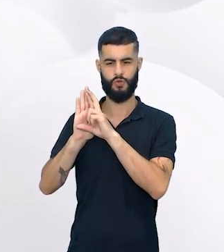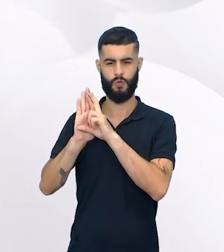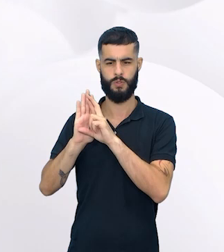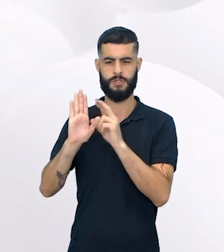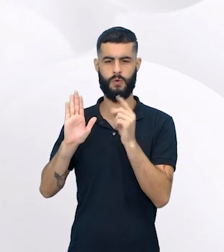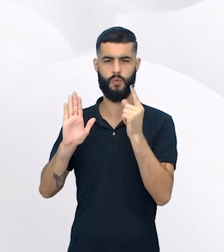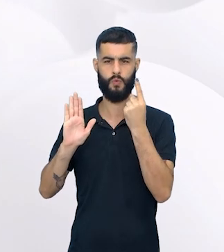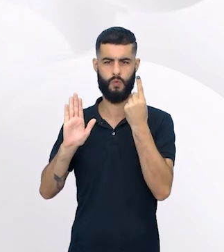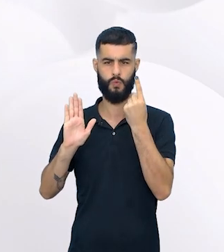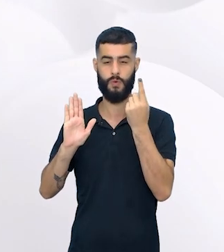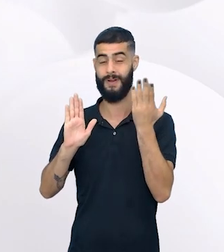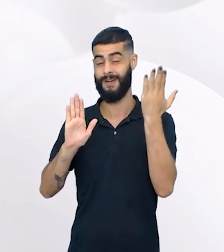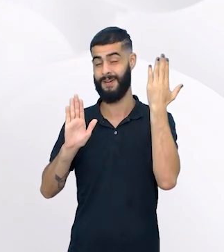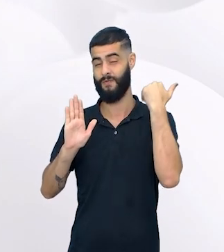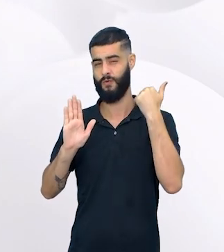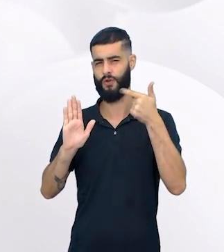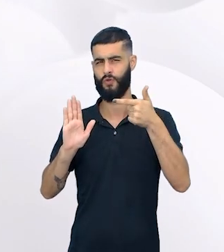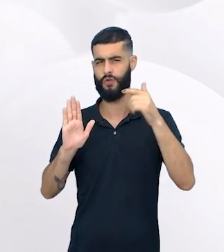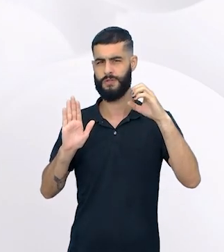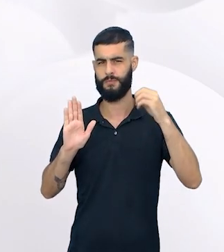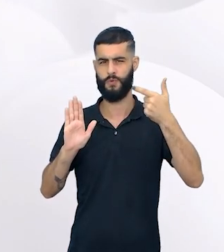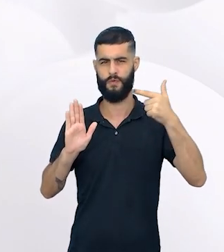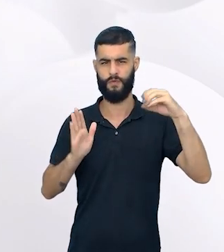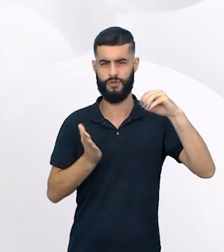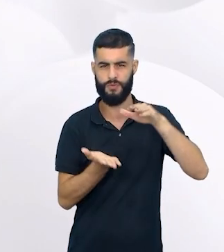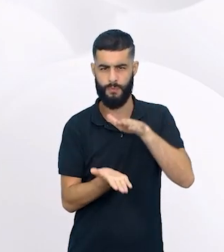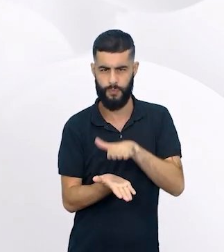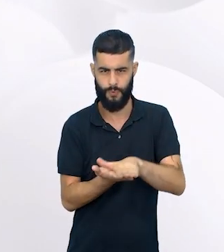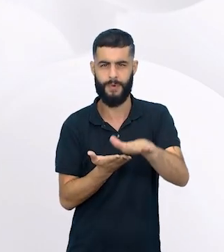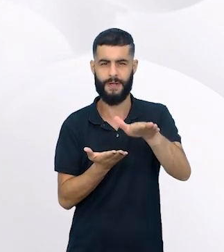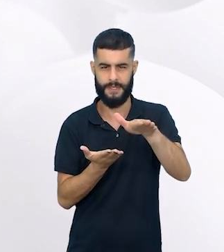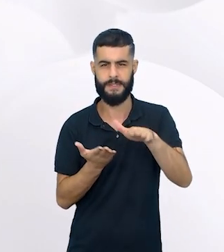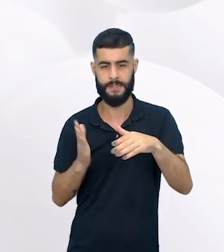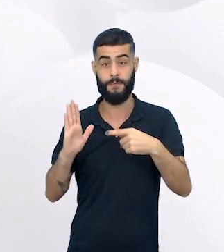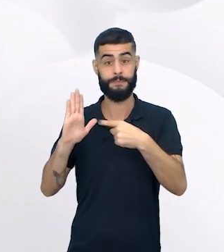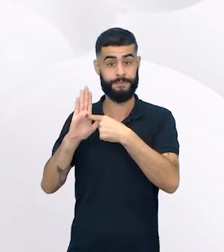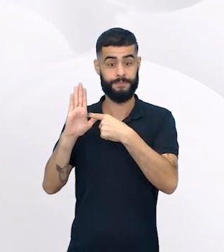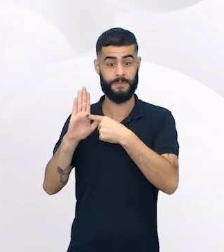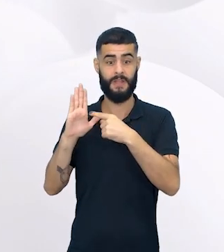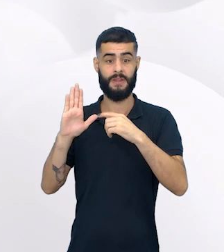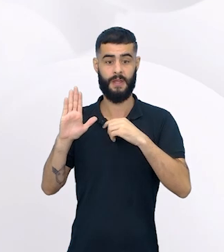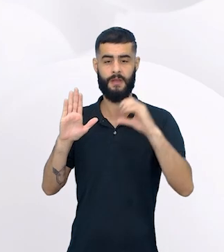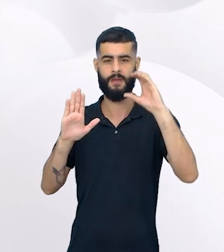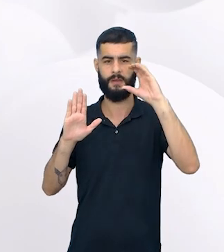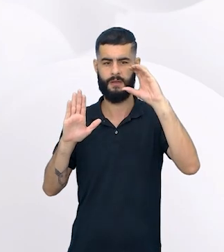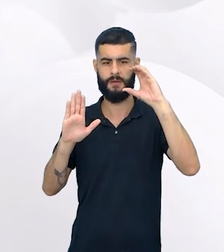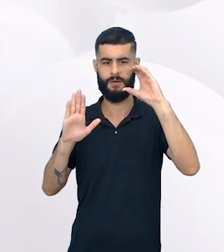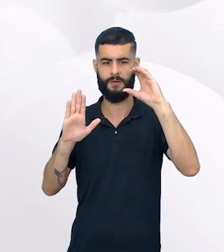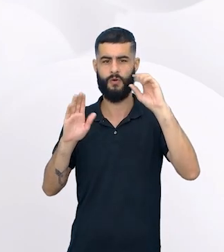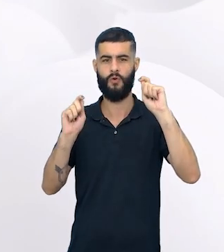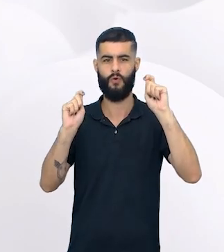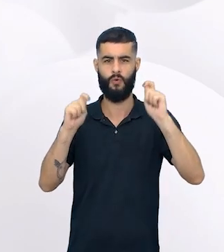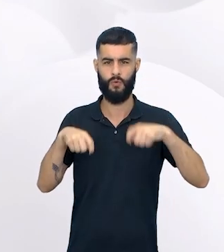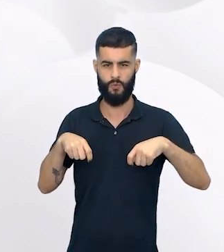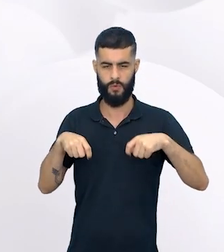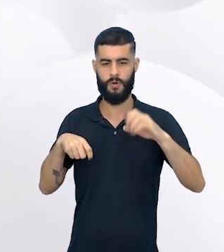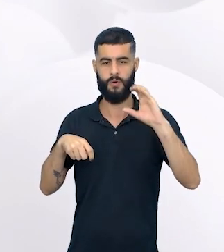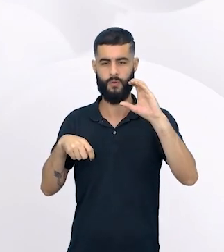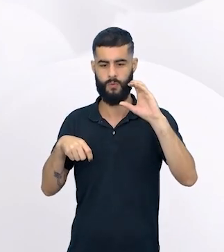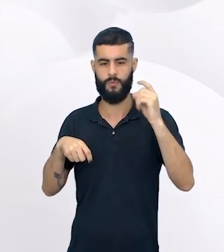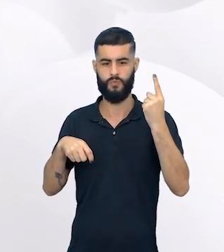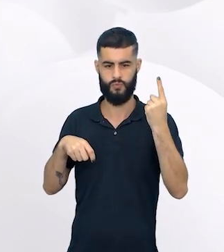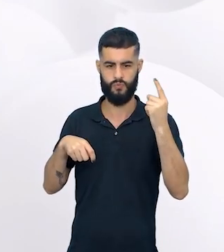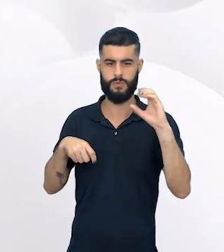2020, nós pensamos, em algumas competências para esta formação, professores. Então, a competência